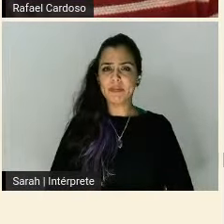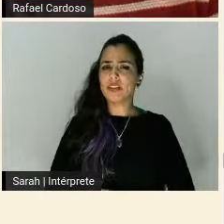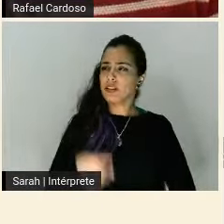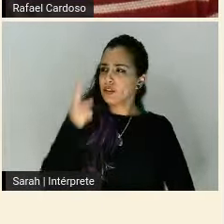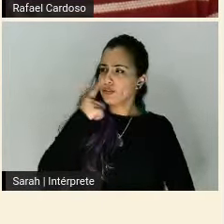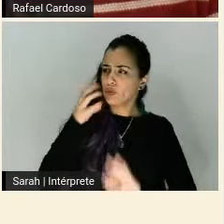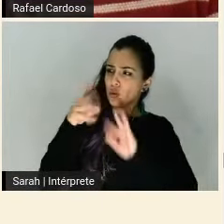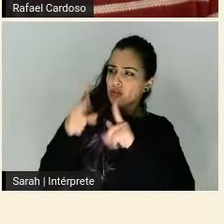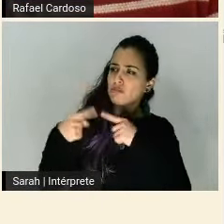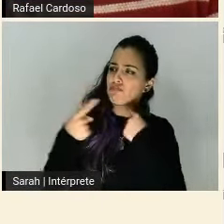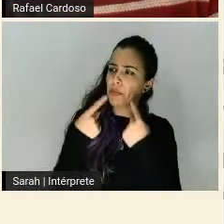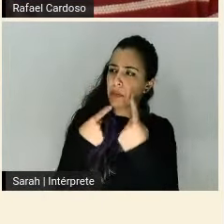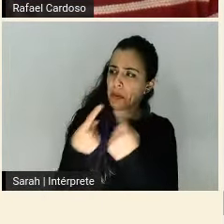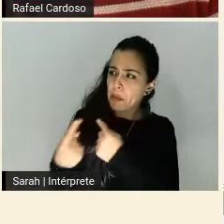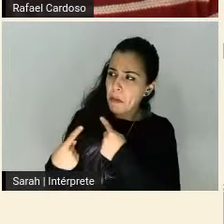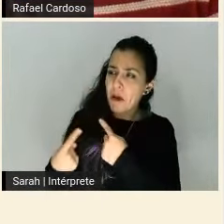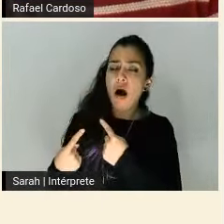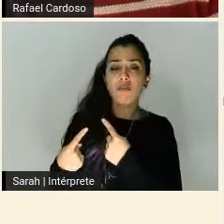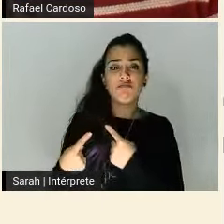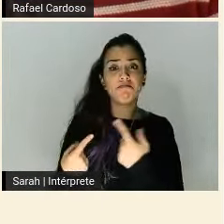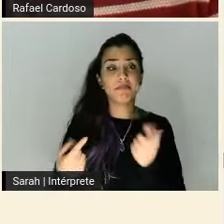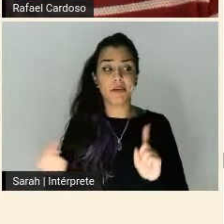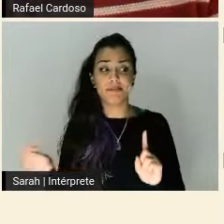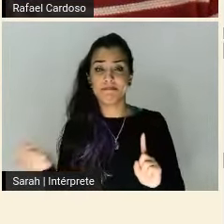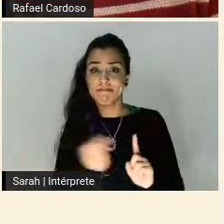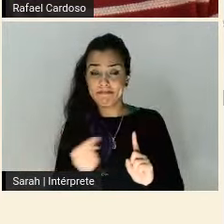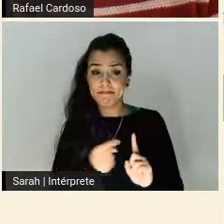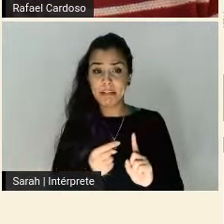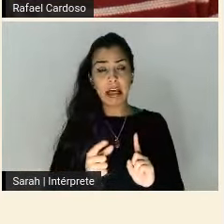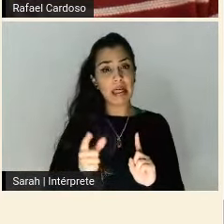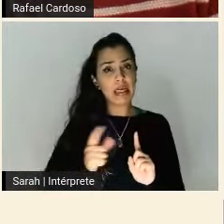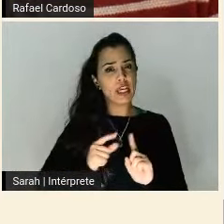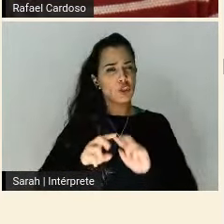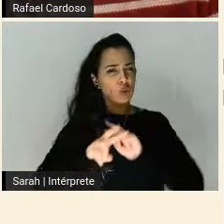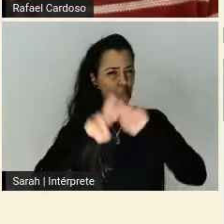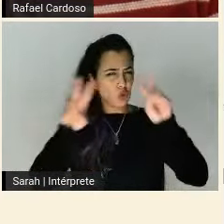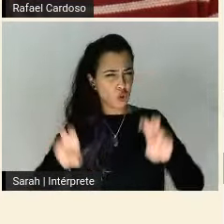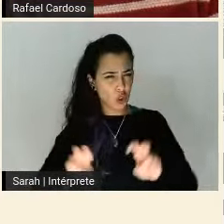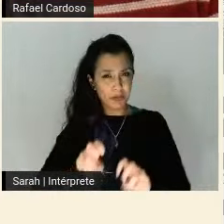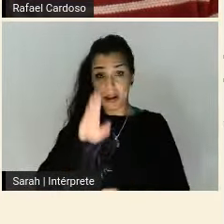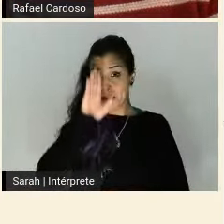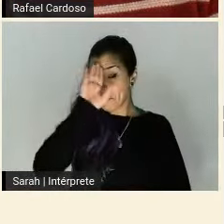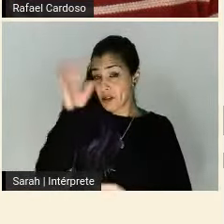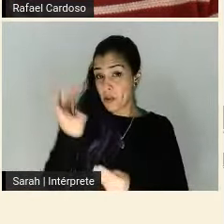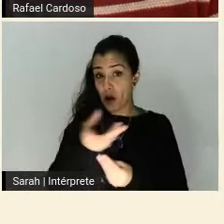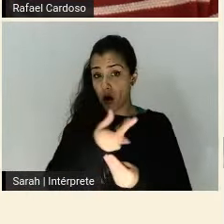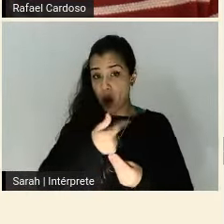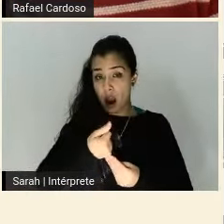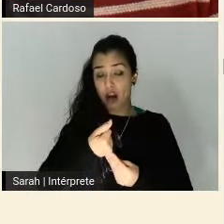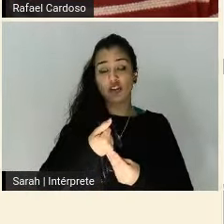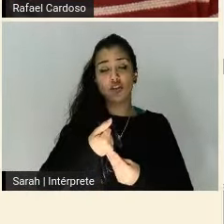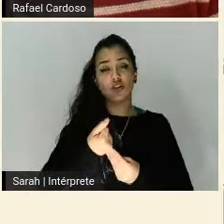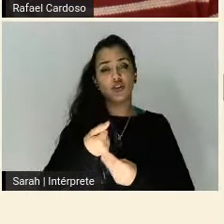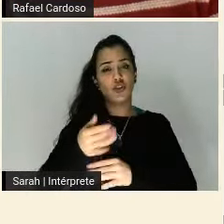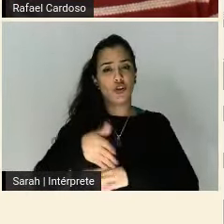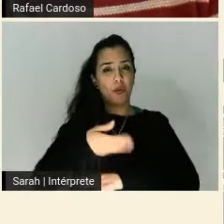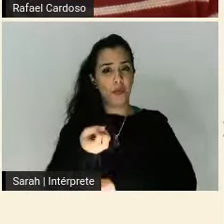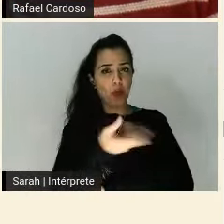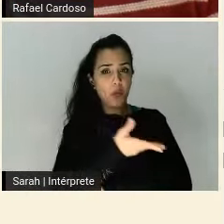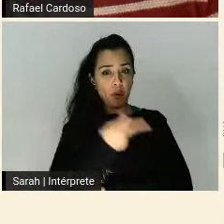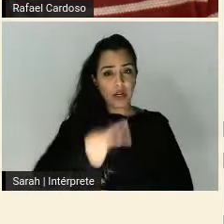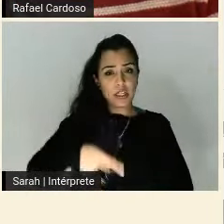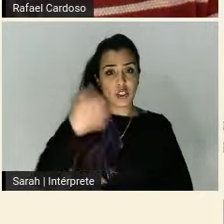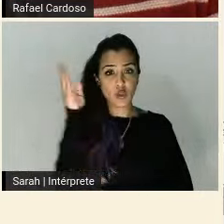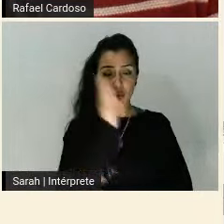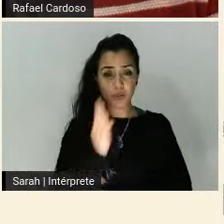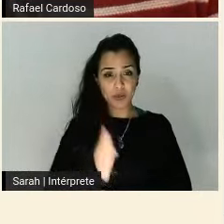surpreender, portanto, que as demais sessões de Retrato da Arte Moderna do Brasil sejam dedicadas a traçar paralelos